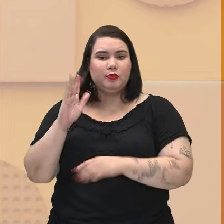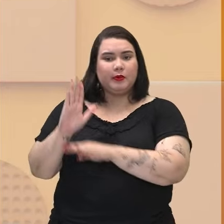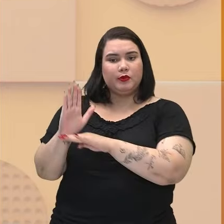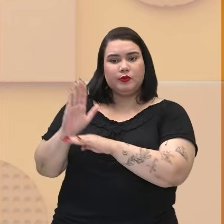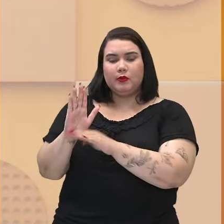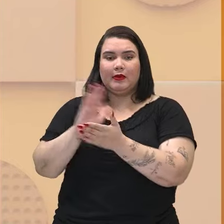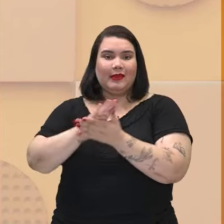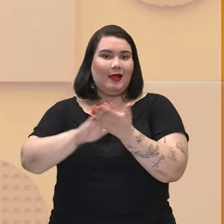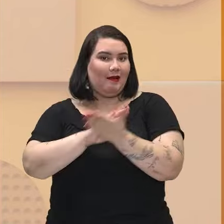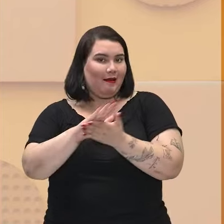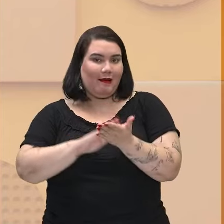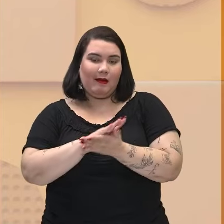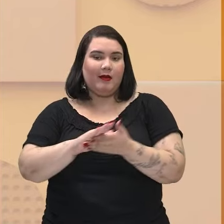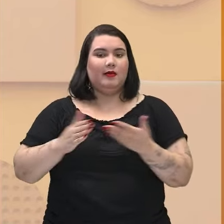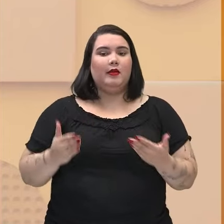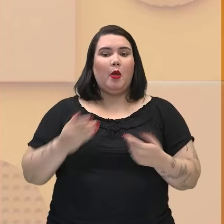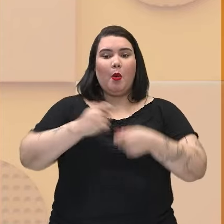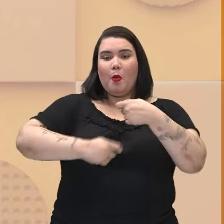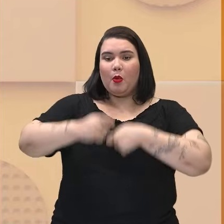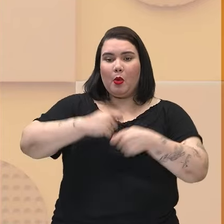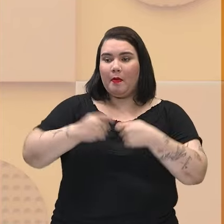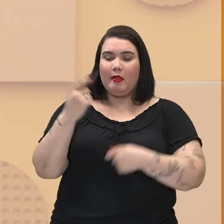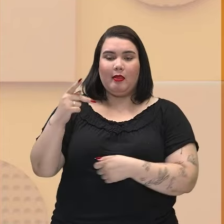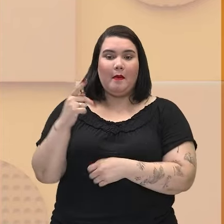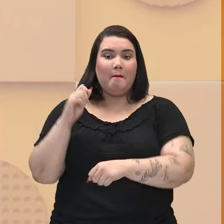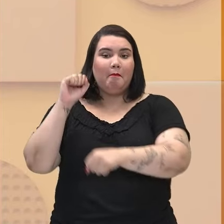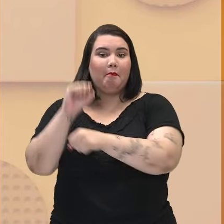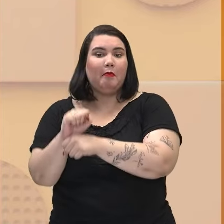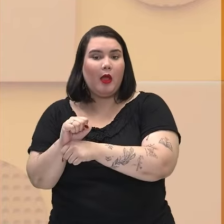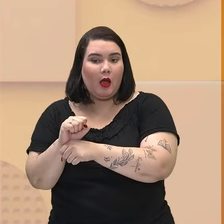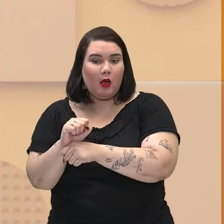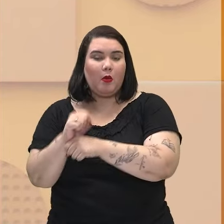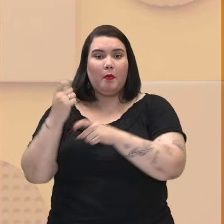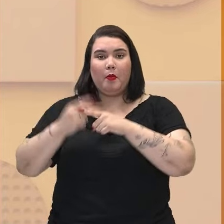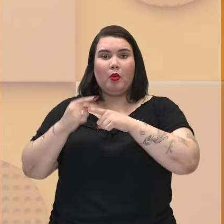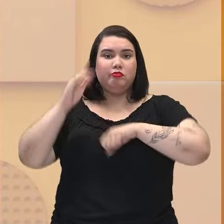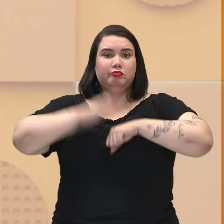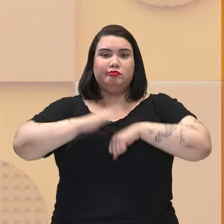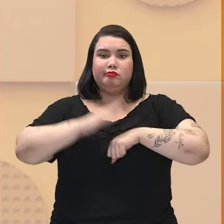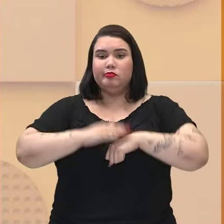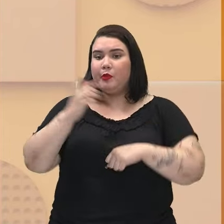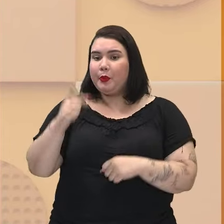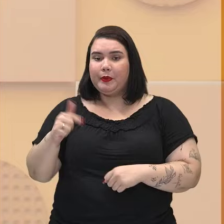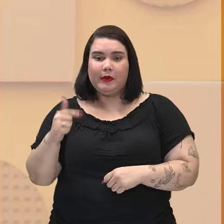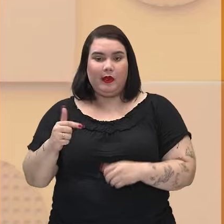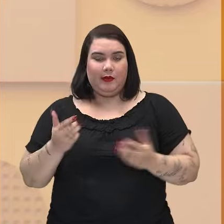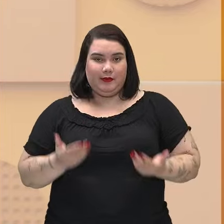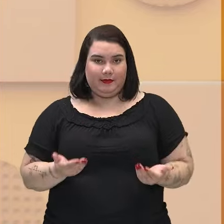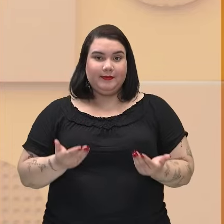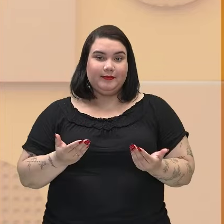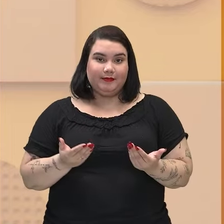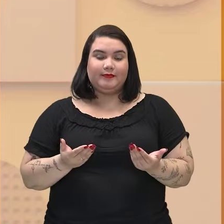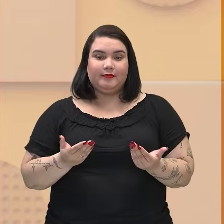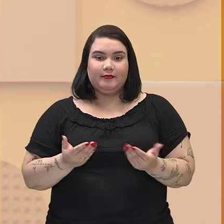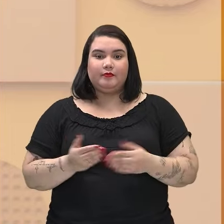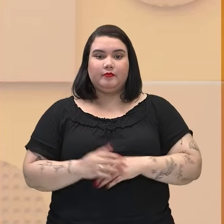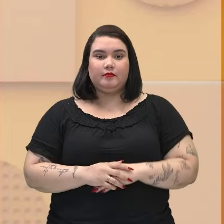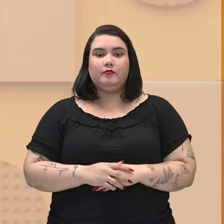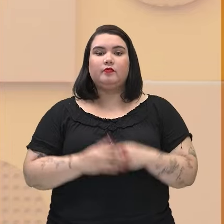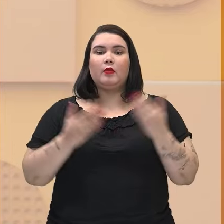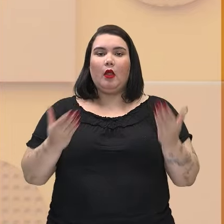ali travados economicamente porque não tinham autonomia. Então nós podemos dizer até que esse é o primeiro e